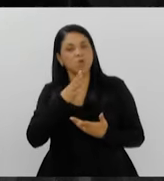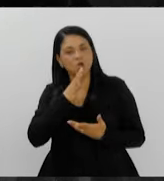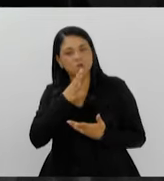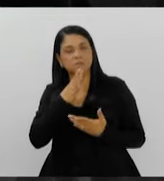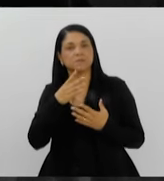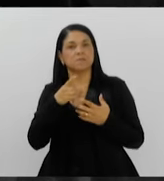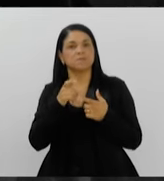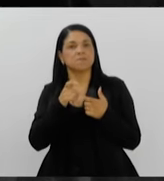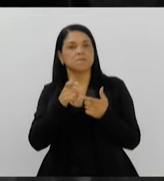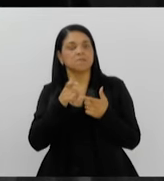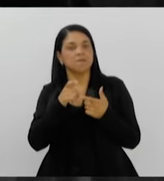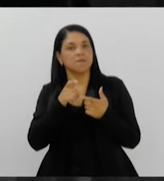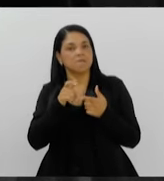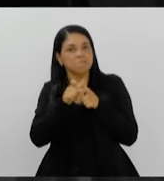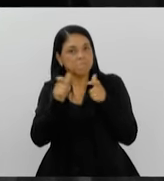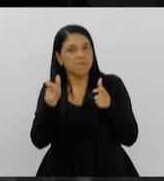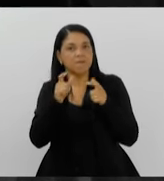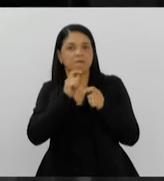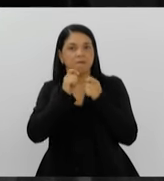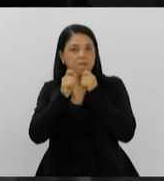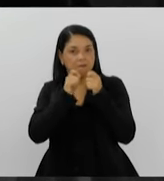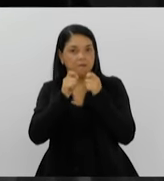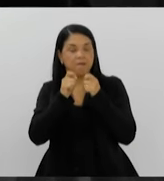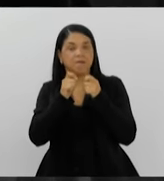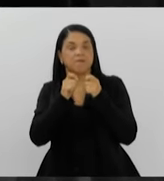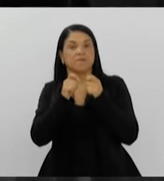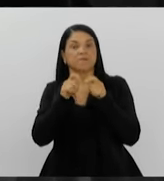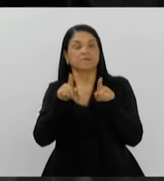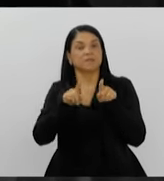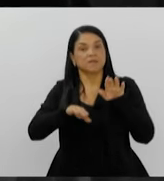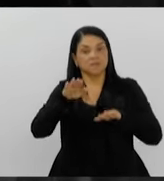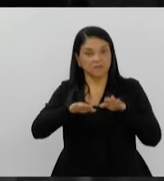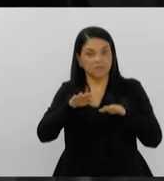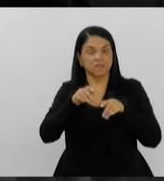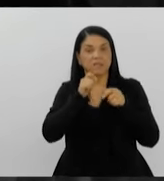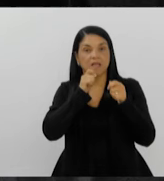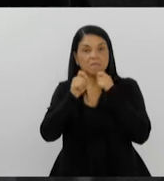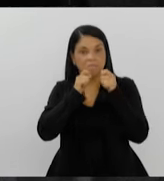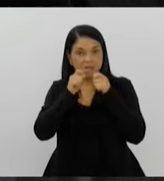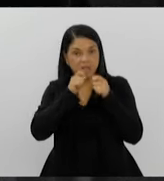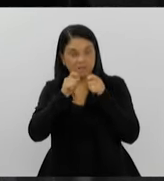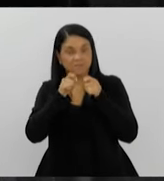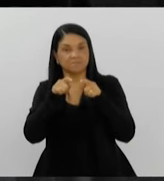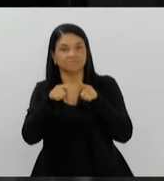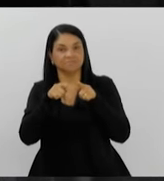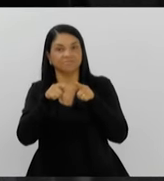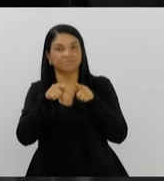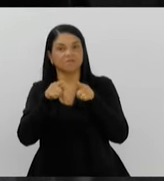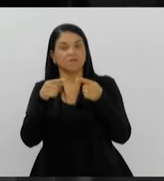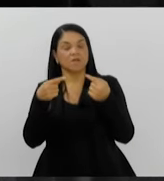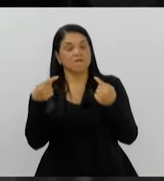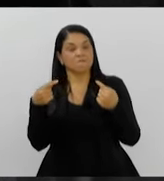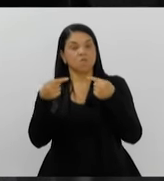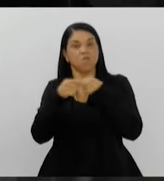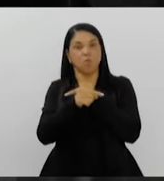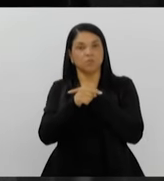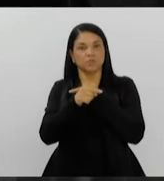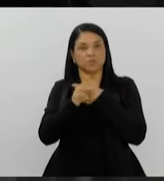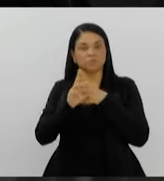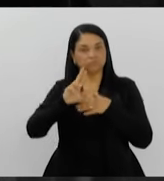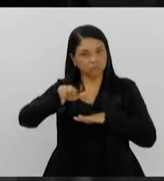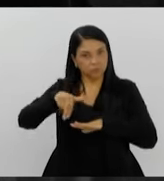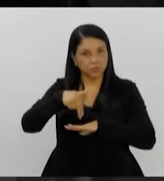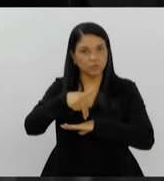Imprensa mesmo a Extrema imprensa que na maioria das vezes se coloca contrário a um posicionamento